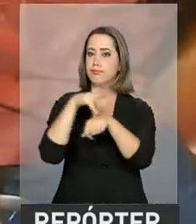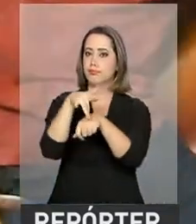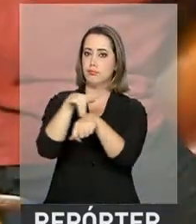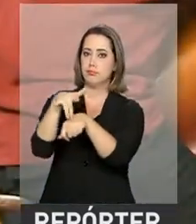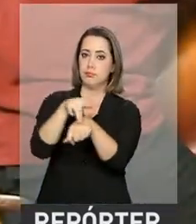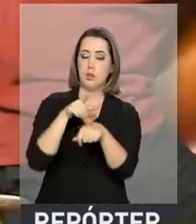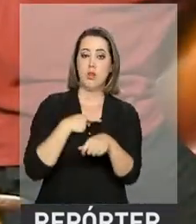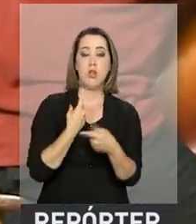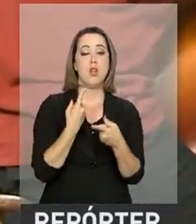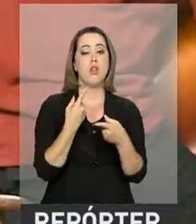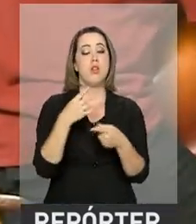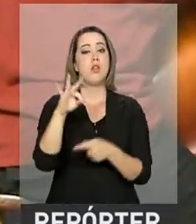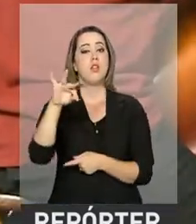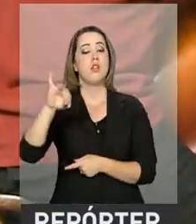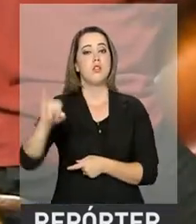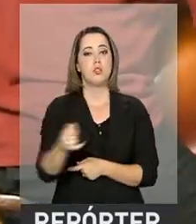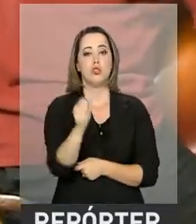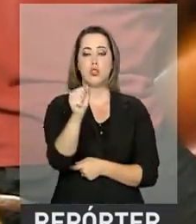do jazz